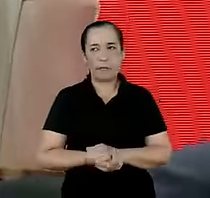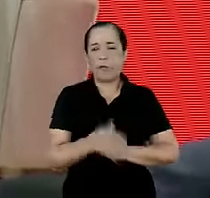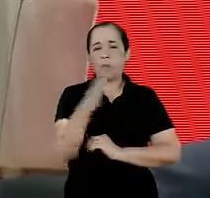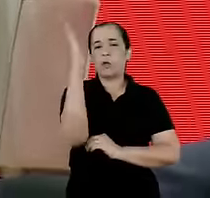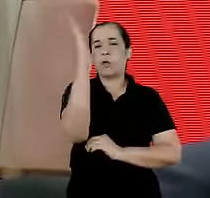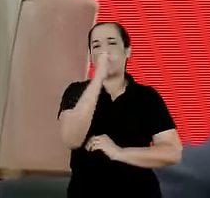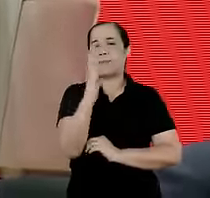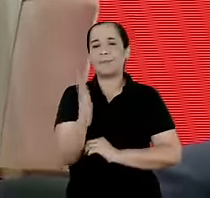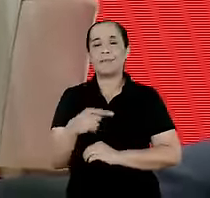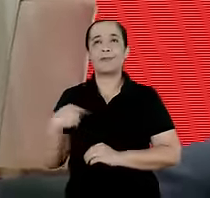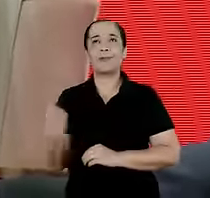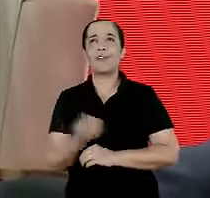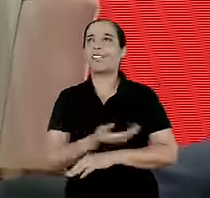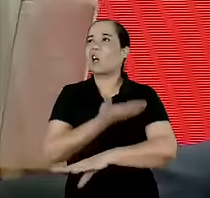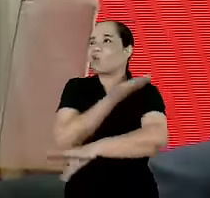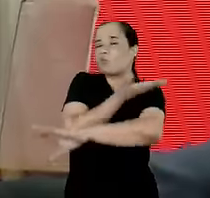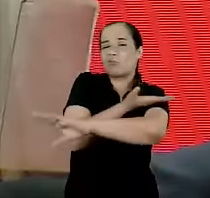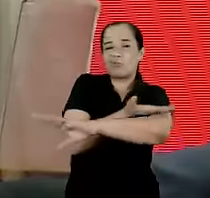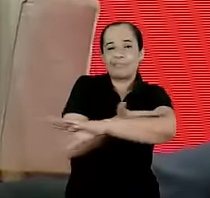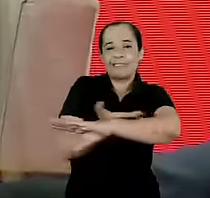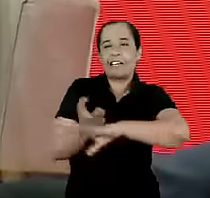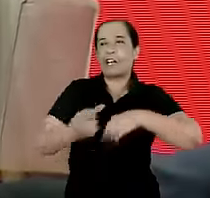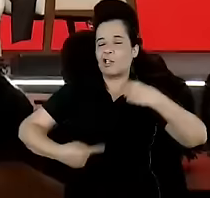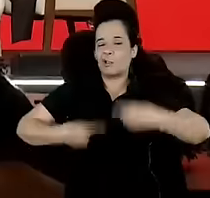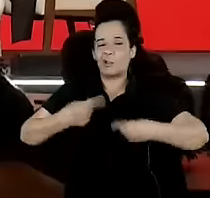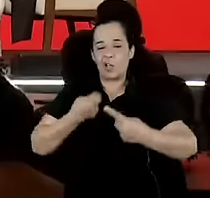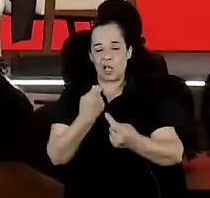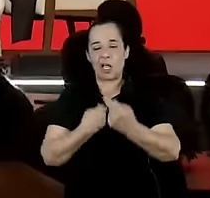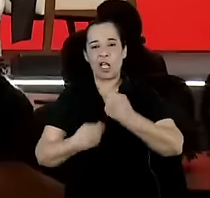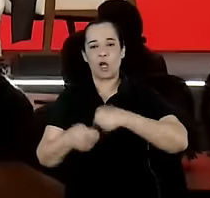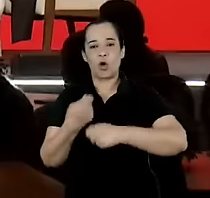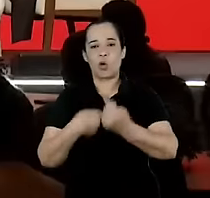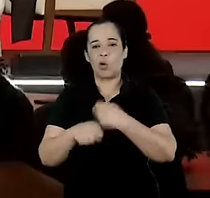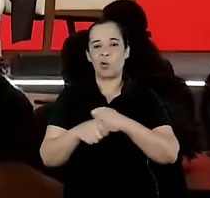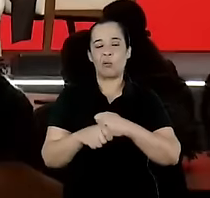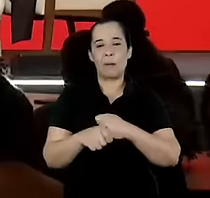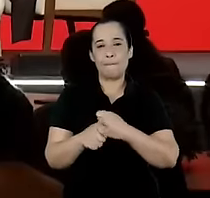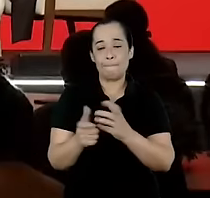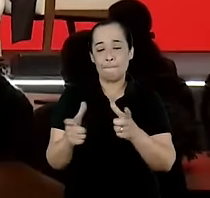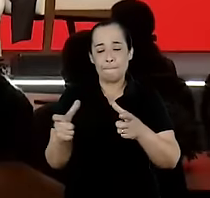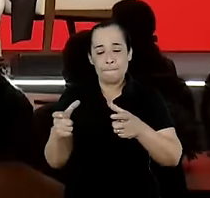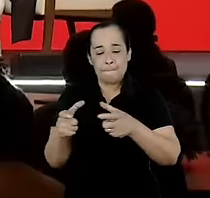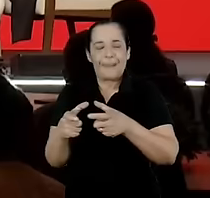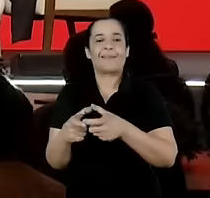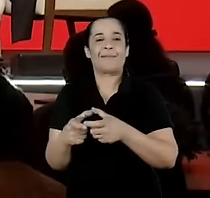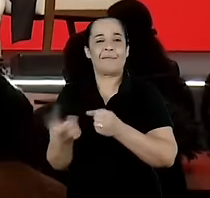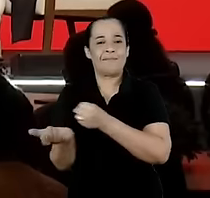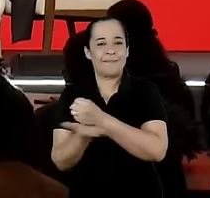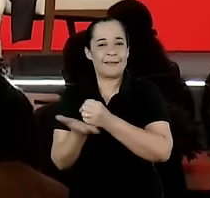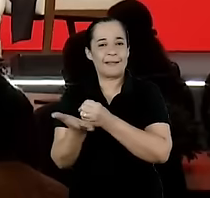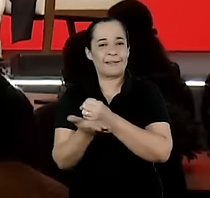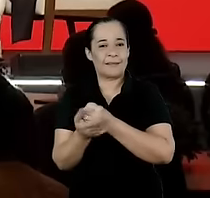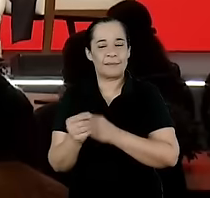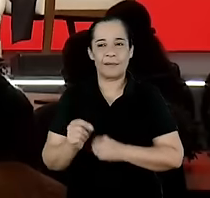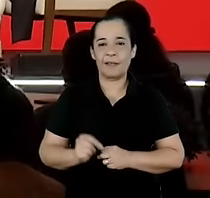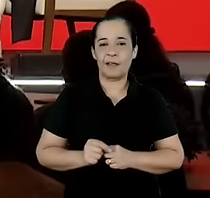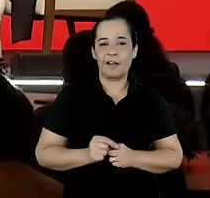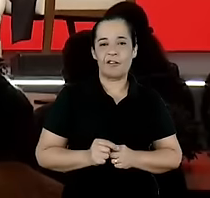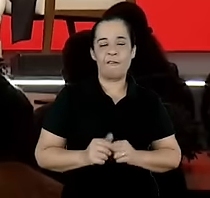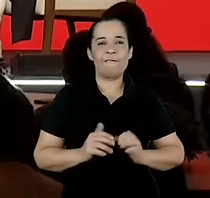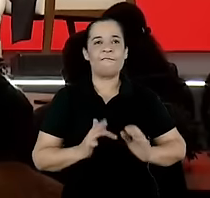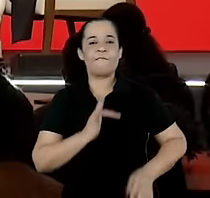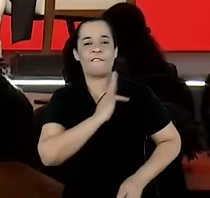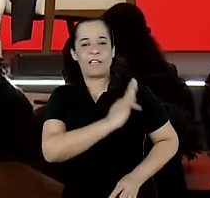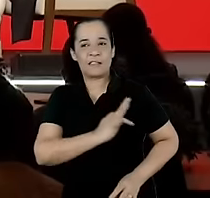discutir economia quando discutir economia a gente discutir macroeconomia discutir basicamente fiscal e